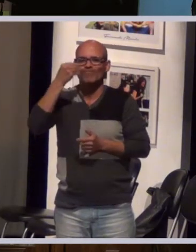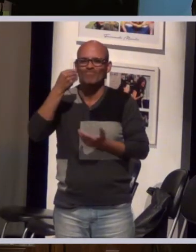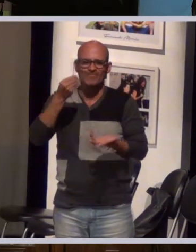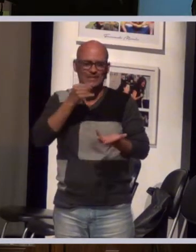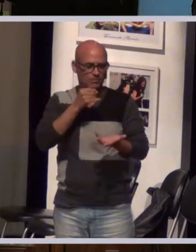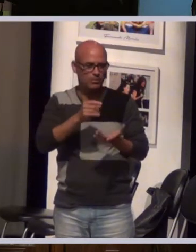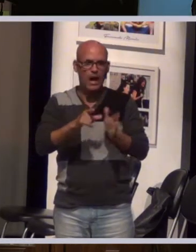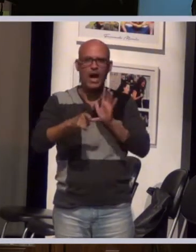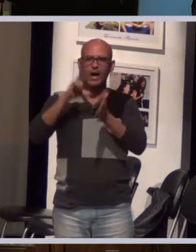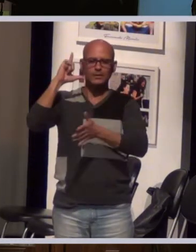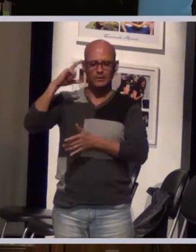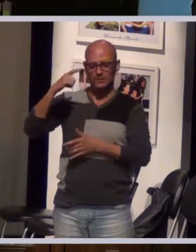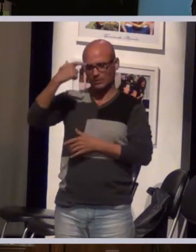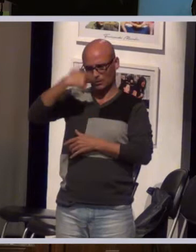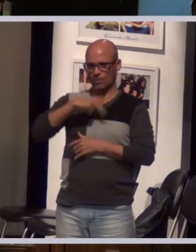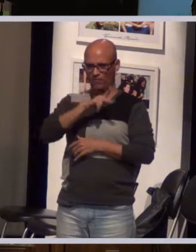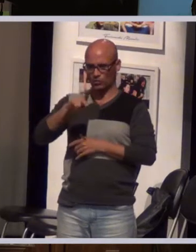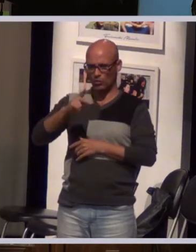direito enquanto alunos.